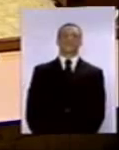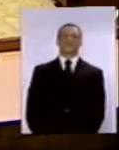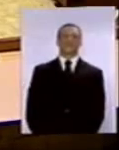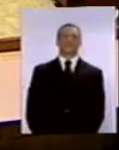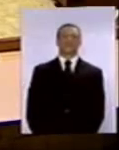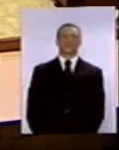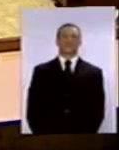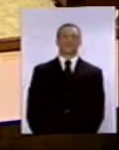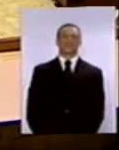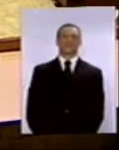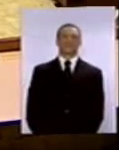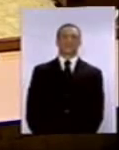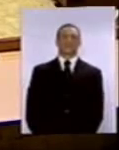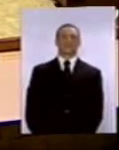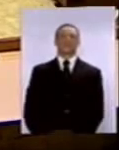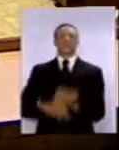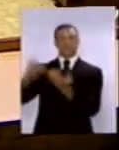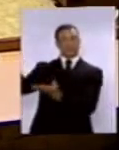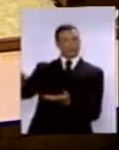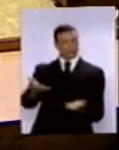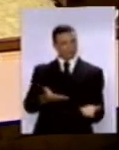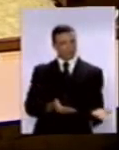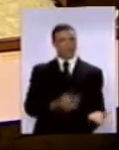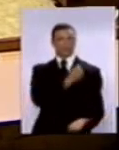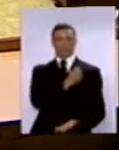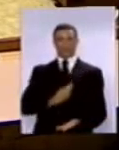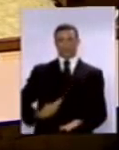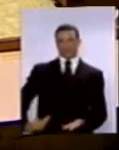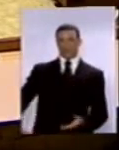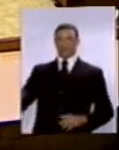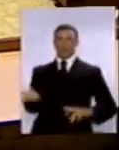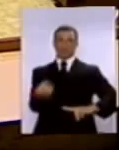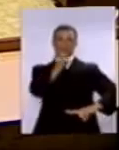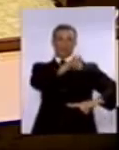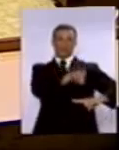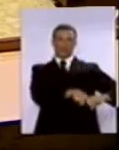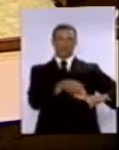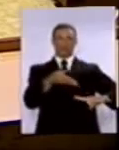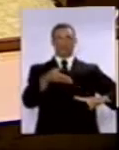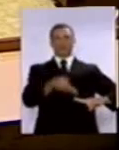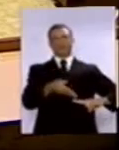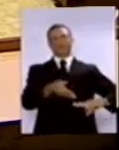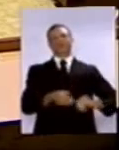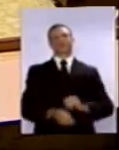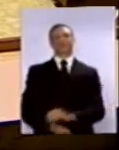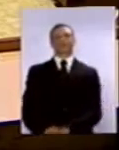a convite de sua excelência a ocupar o seu lugar na bancada